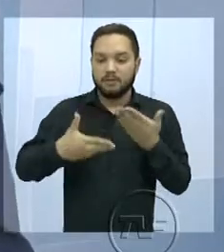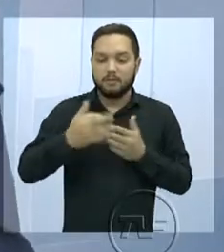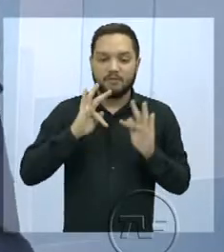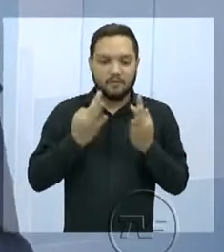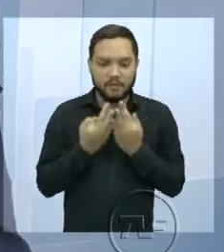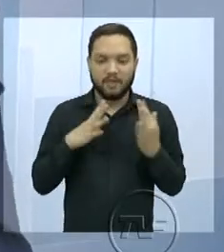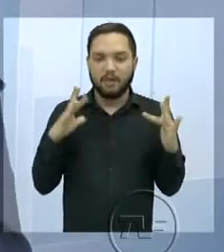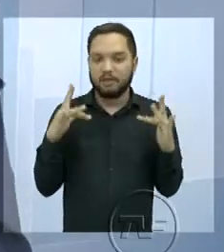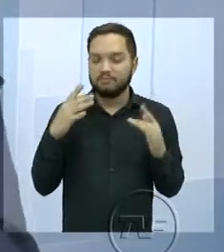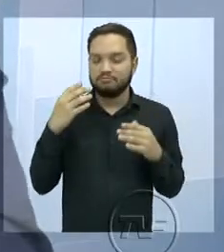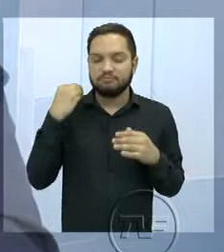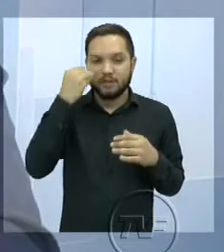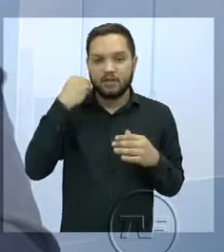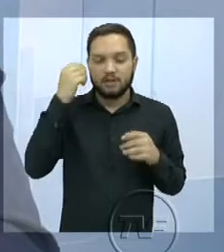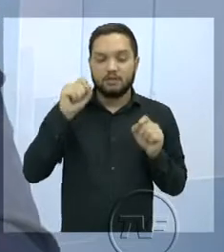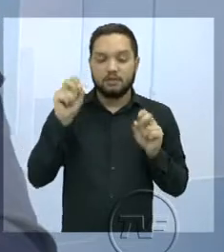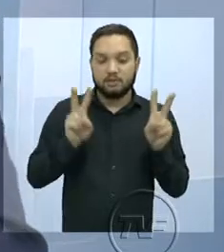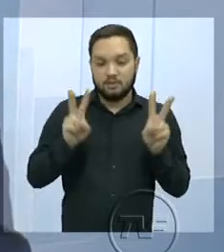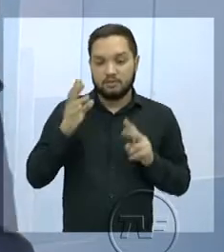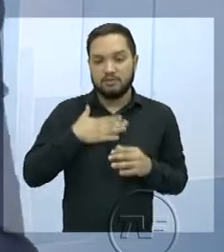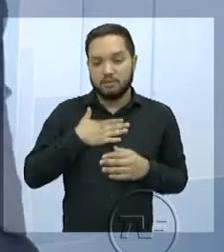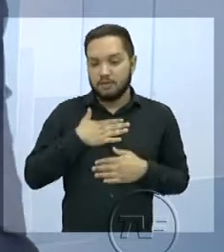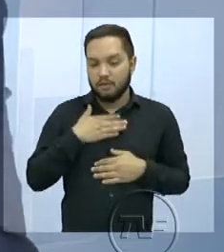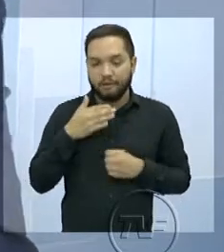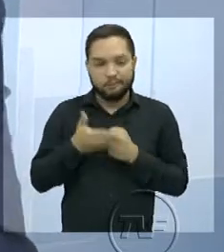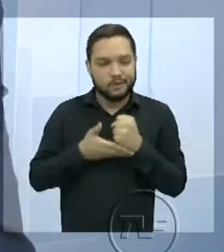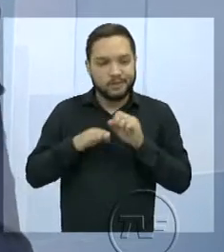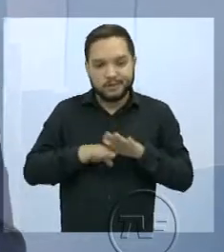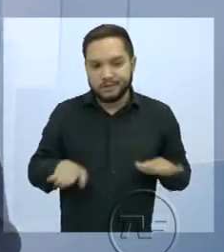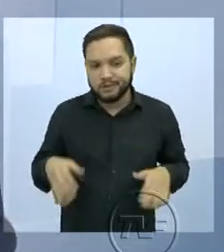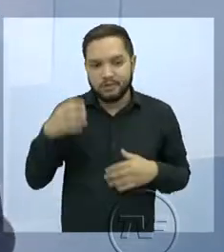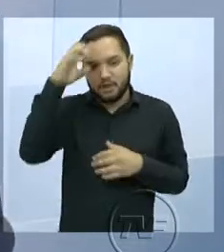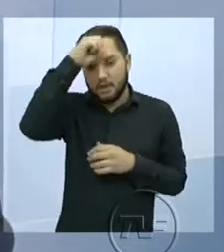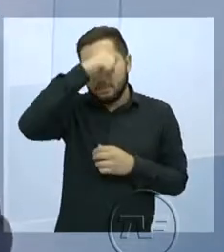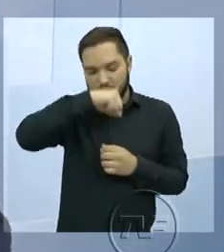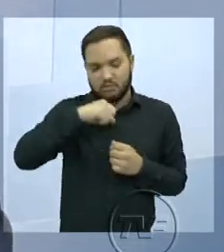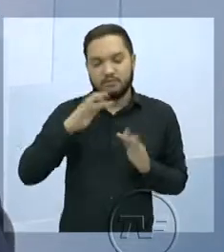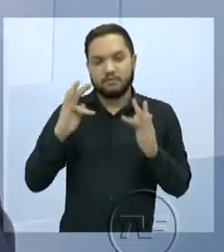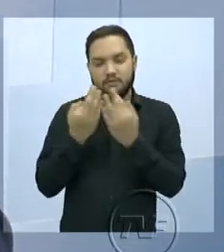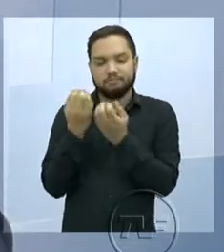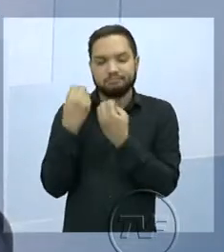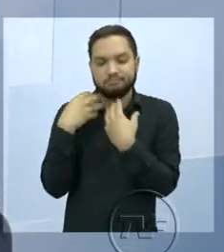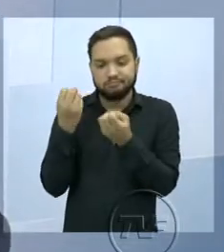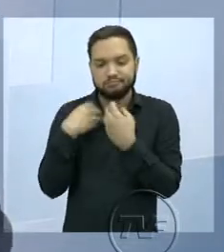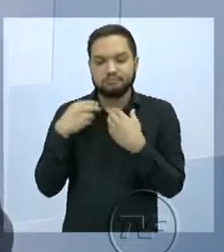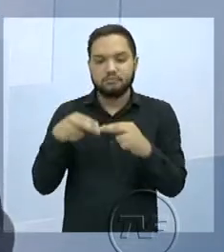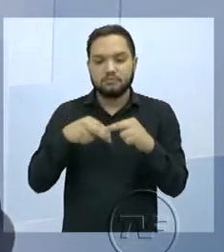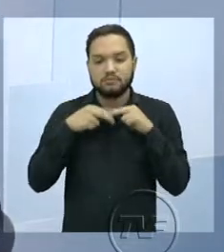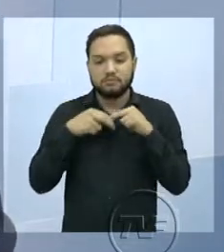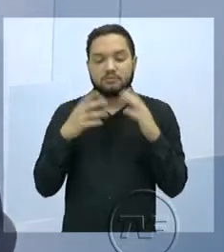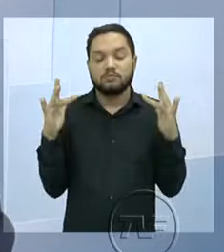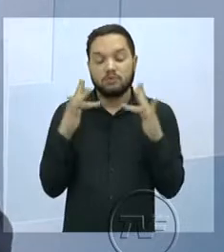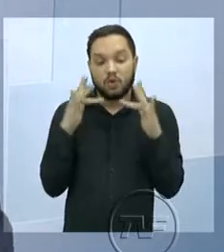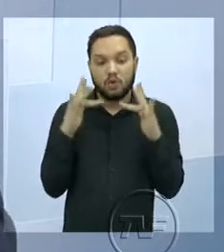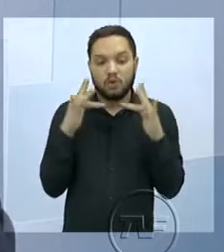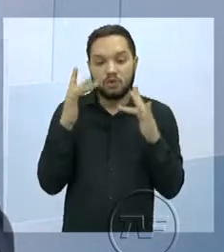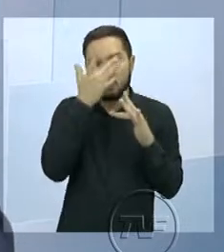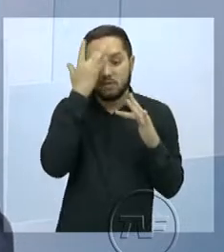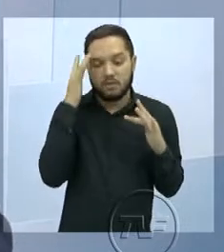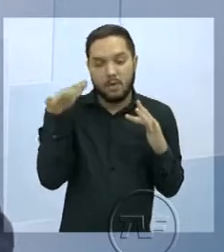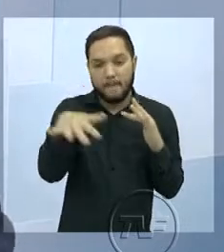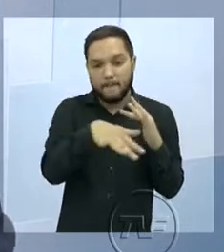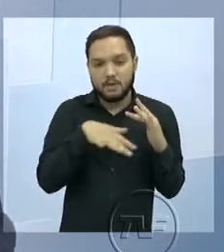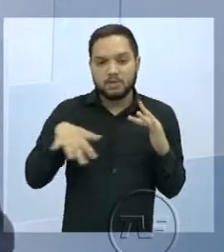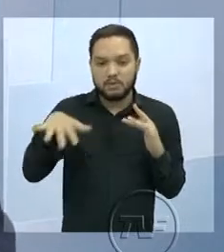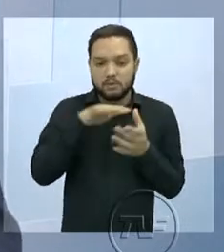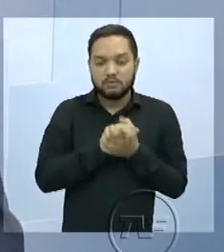muito forte, foi a minha base de formação, né? Uhum. Então hoje a gente tenta manter um contato mais próximo com a comunidade de onde a gente